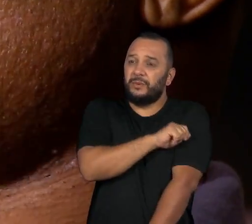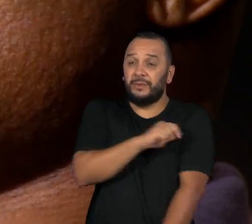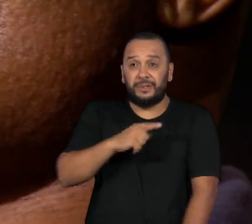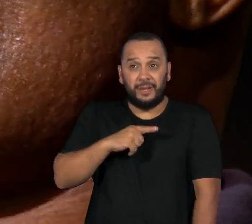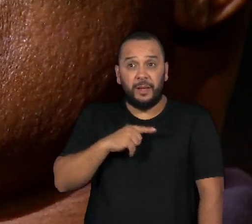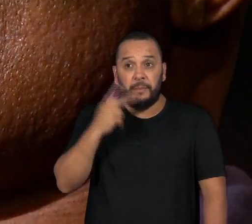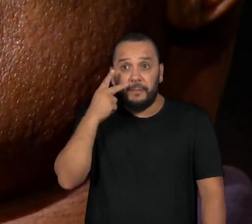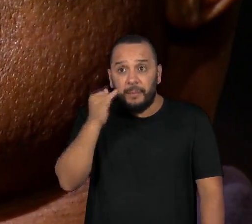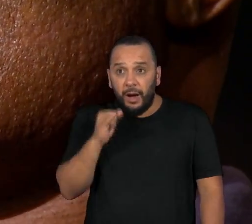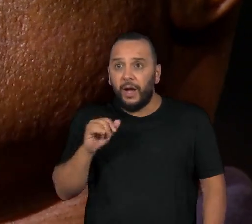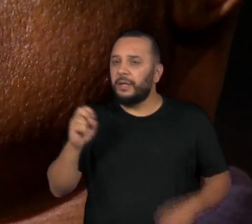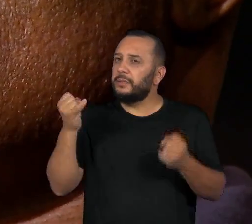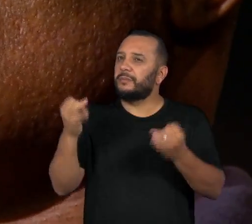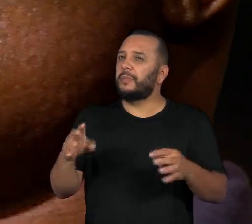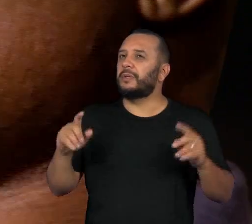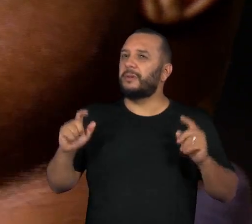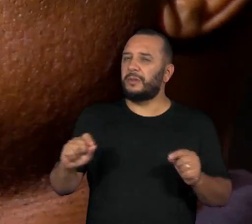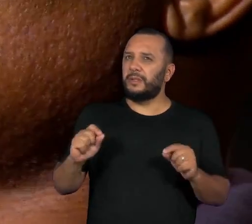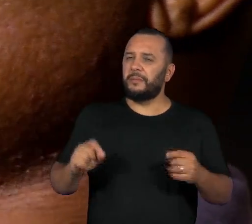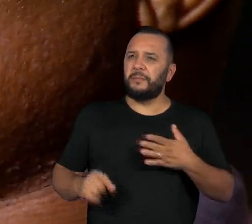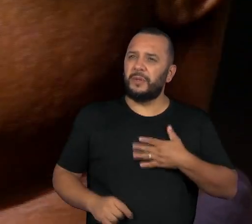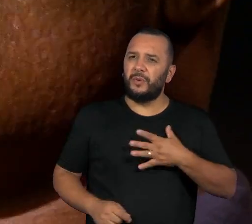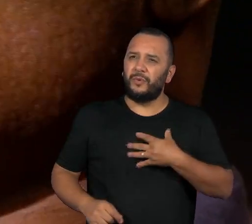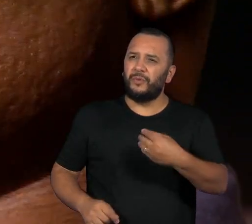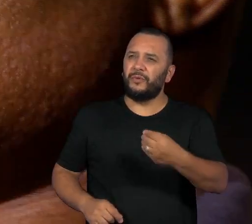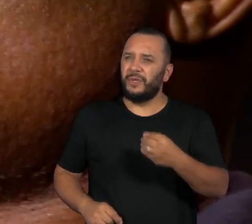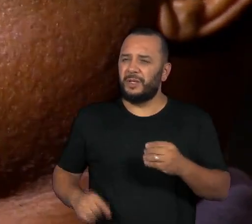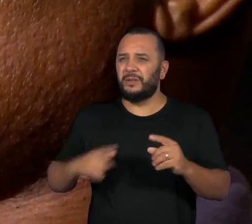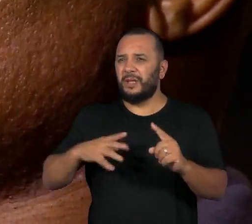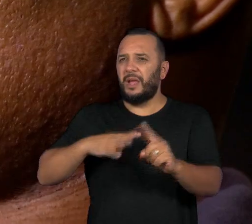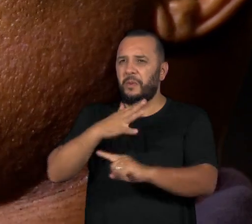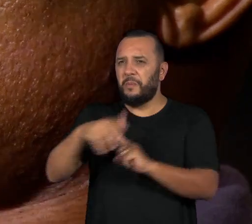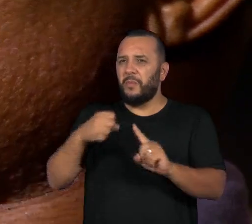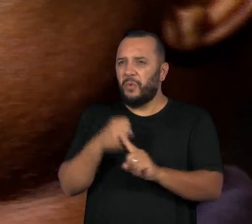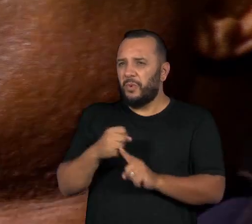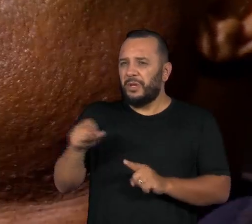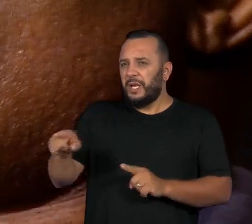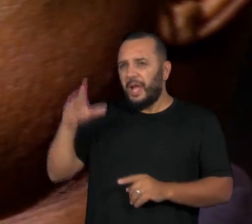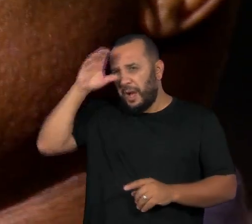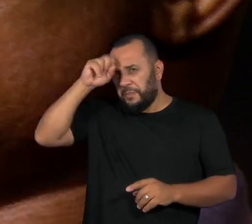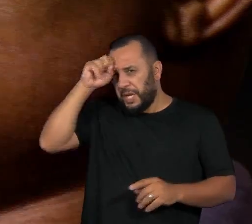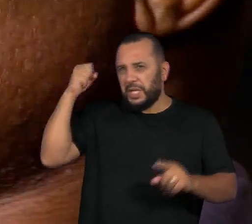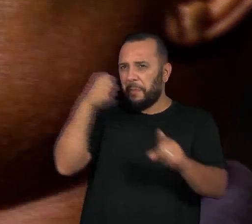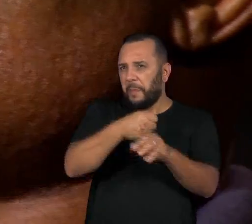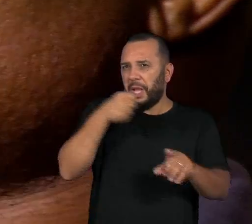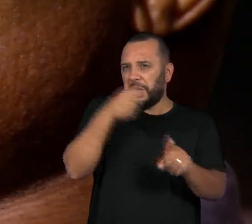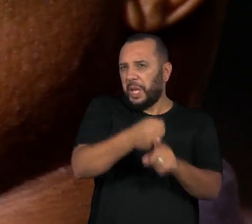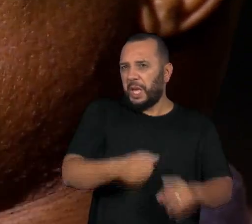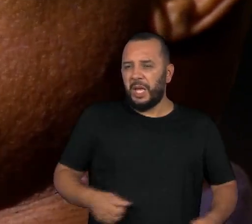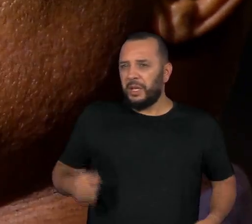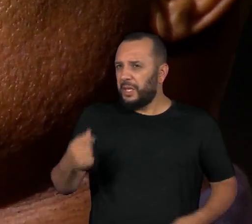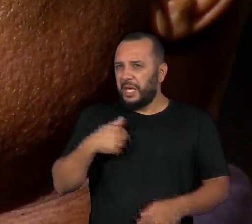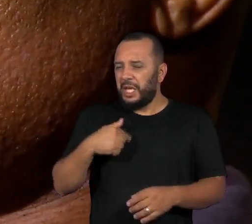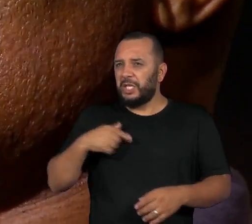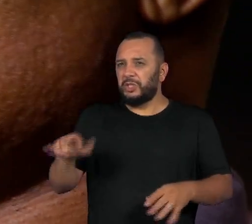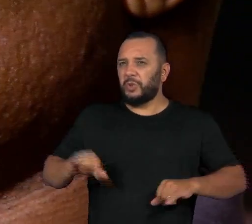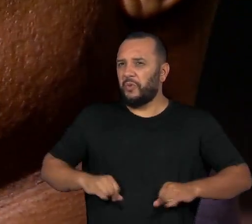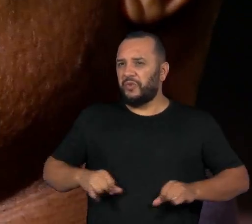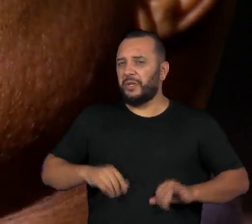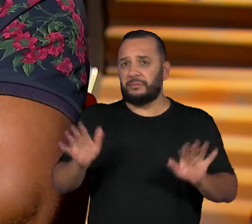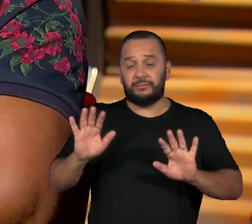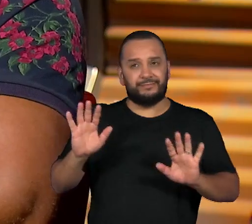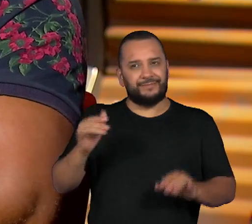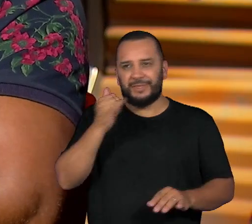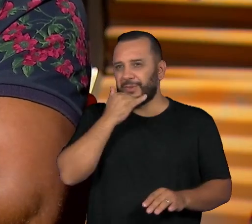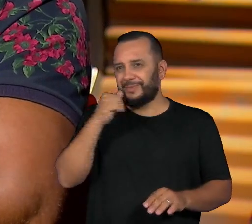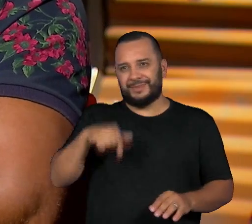assim, pô, meu filho está sofrendo bullying na escola, eu quero que ele aprenda a bater, porque eu não quero mais que meu filho apanhe. Eu falo, olha, você